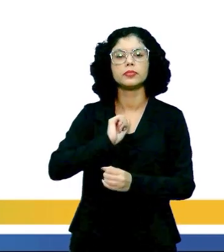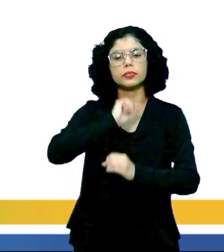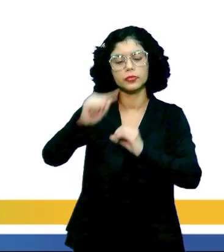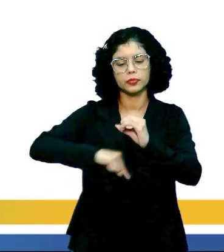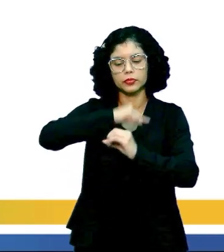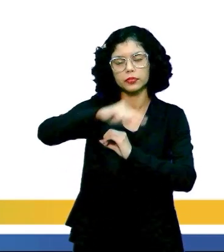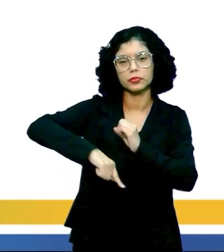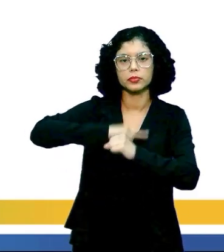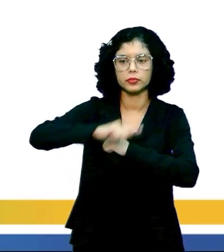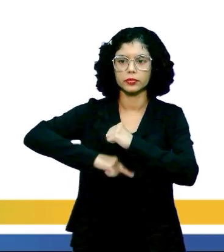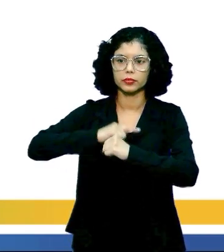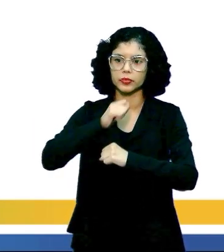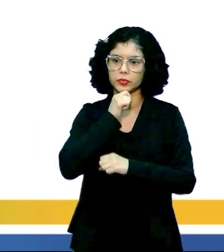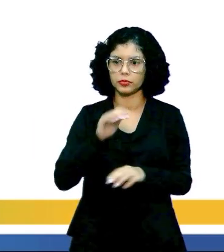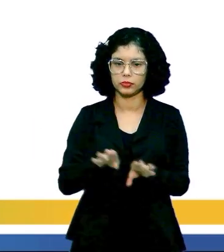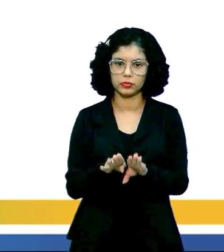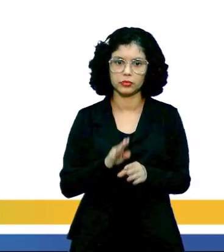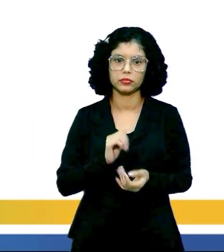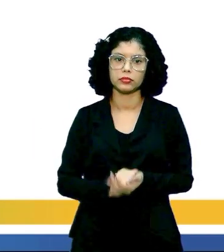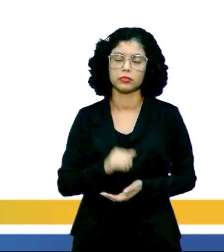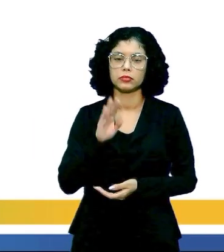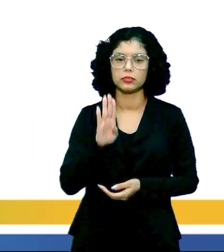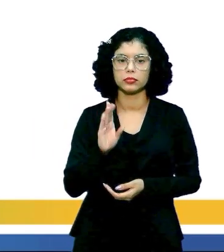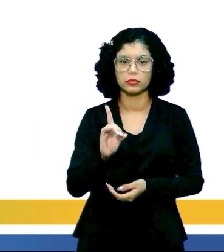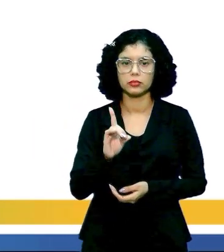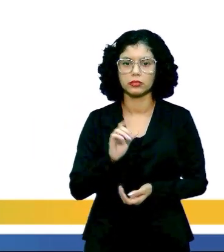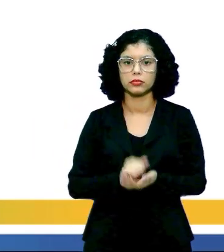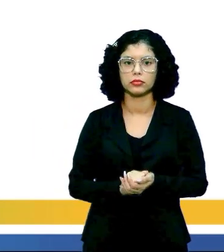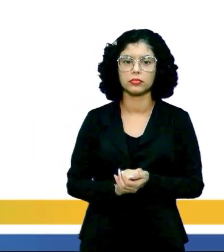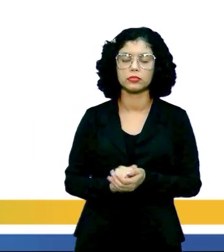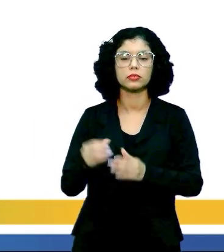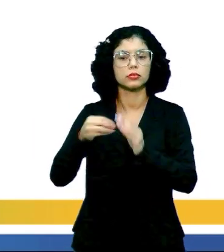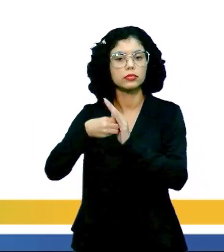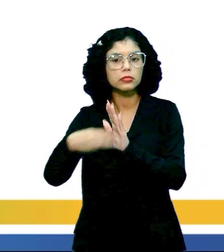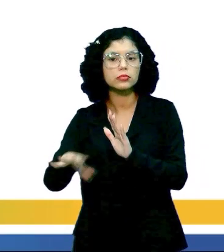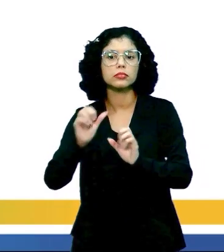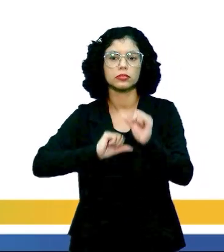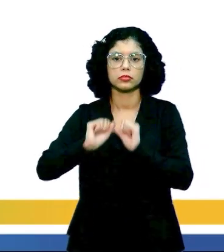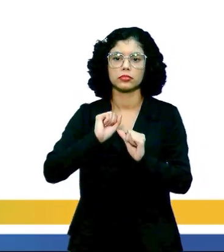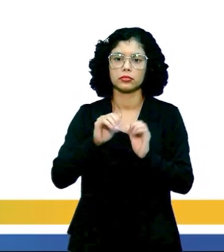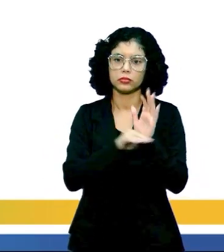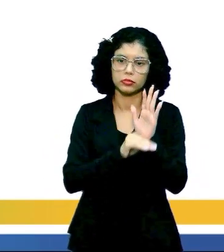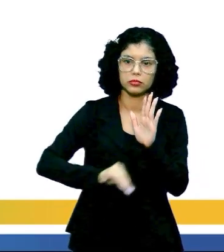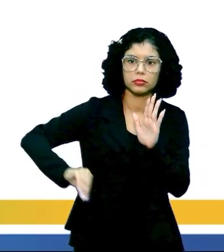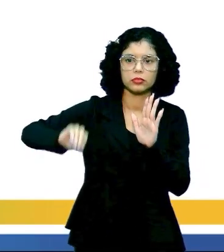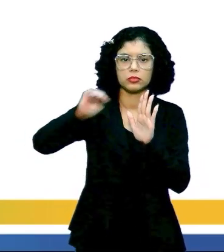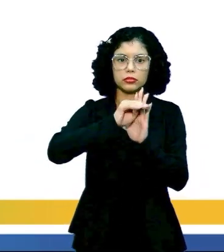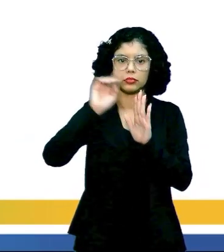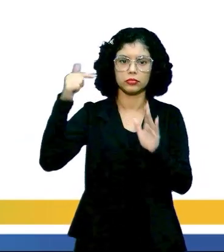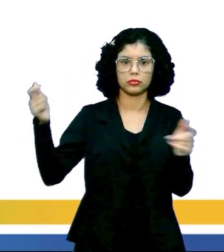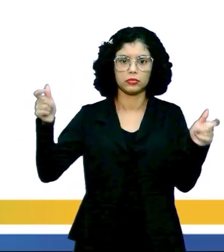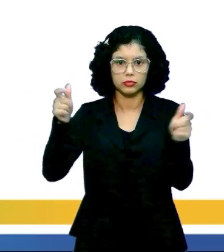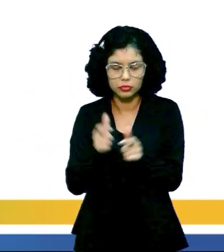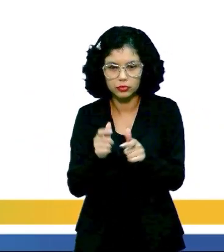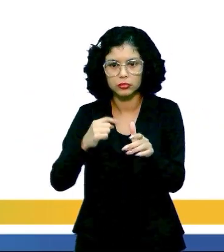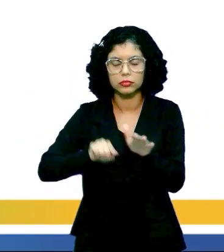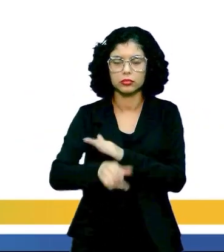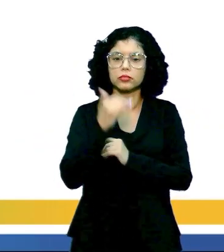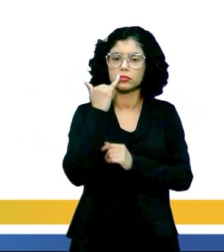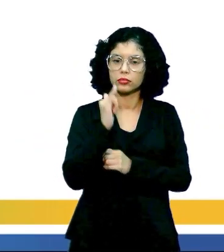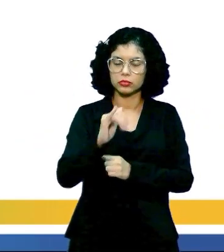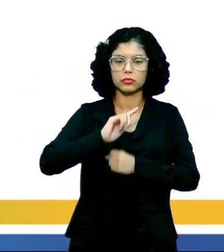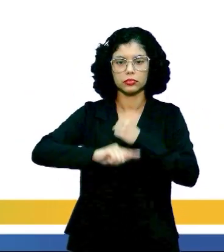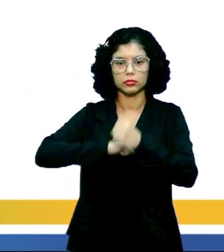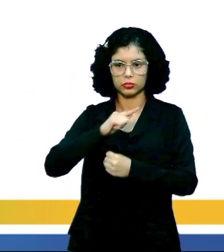eletrosfera atômica. Letra D. Transição eletrônica de um nível mais externo para outro mais interno